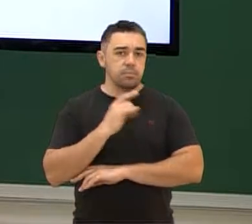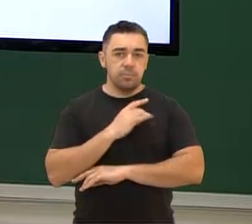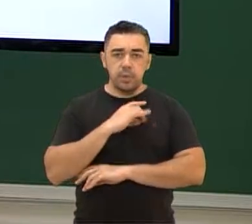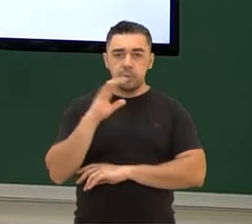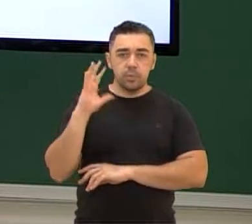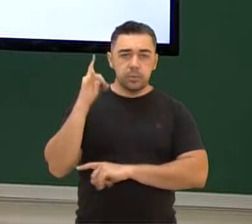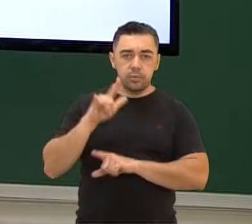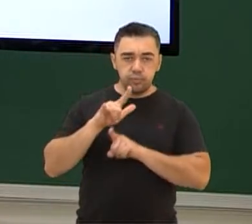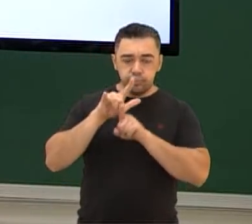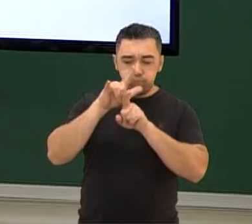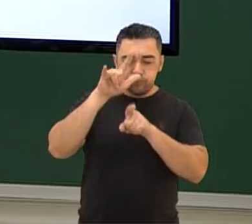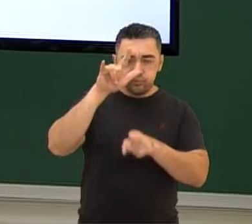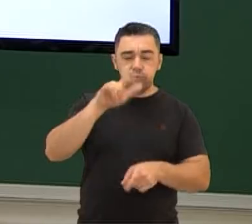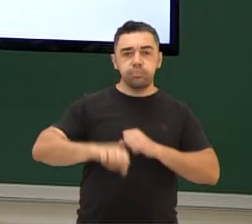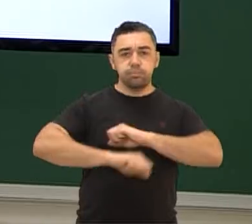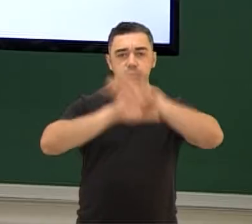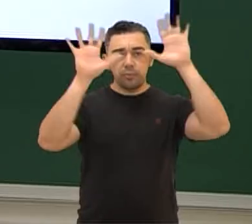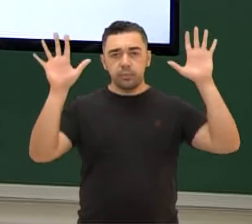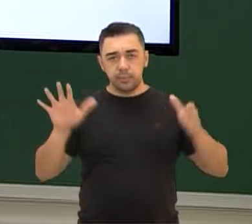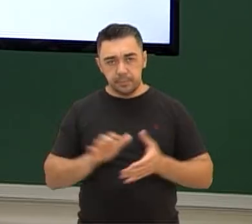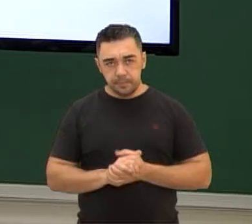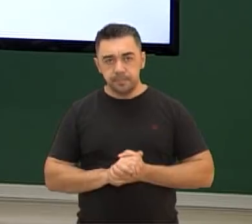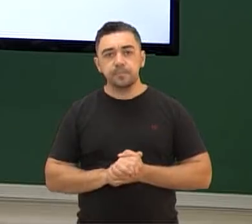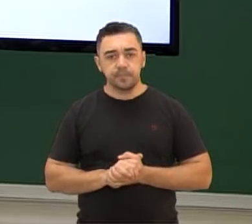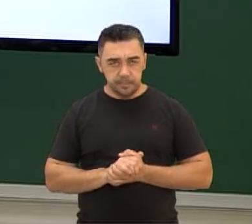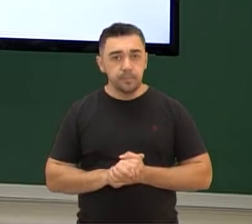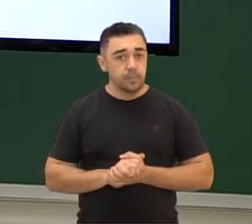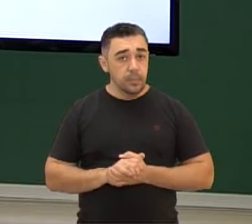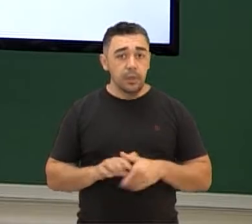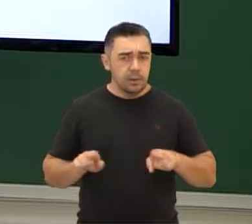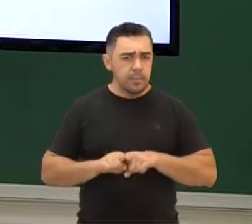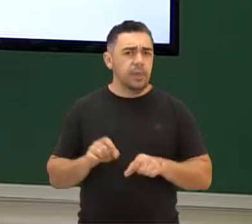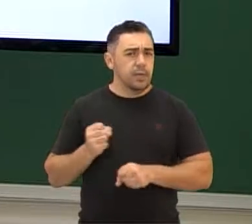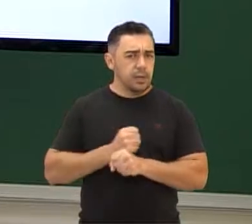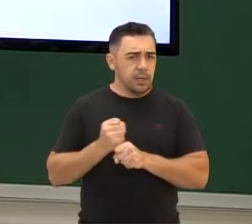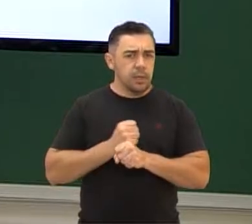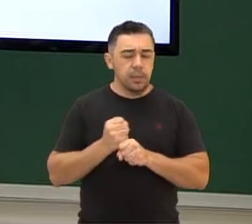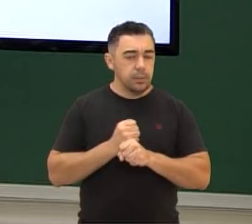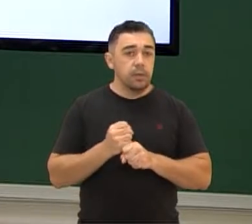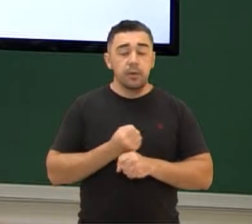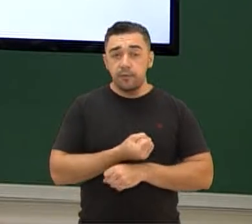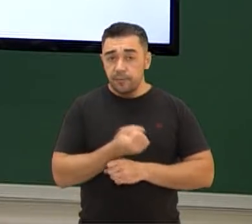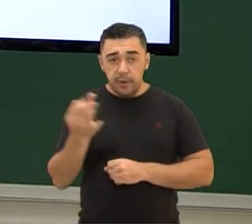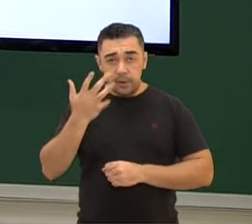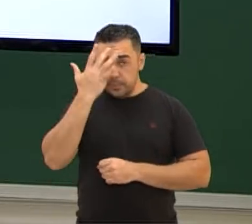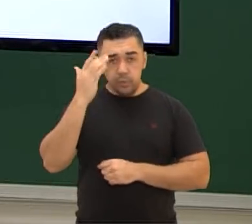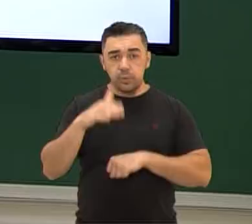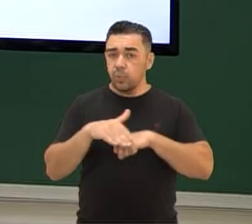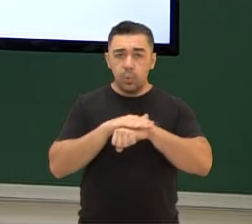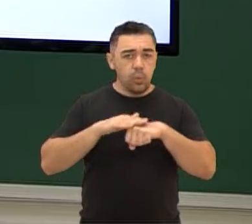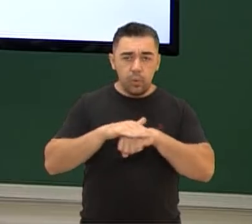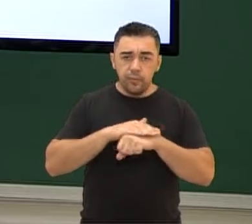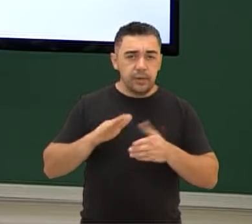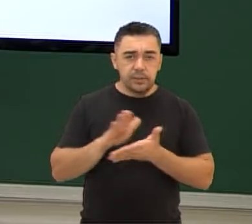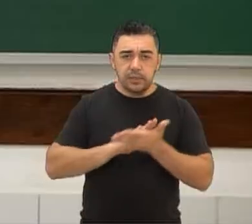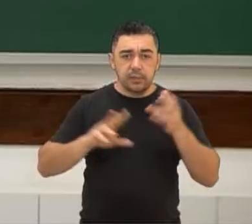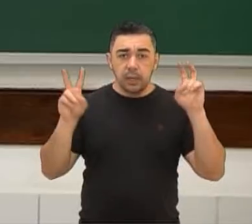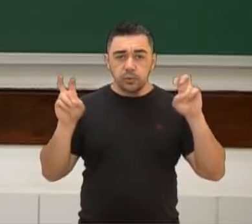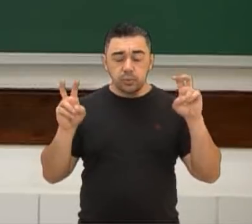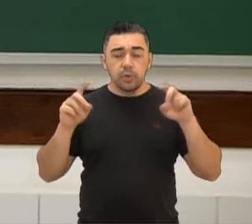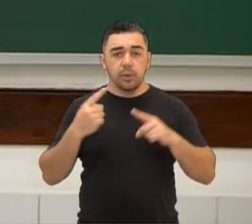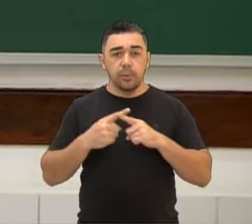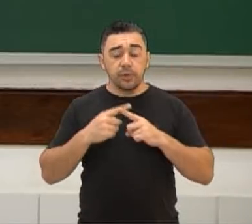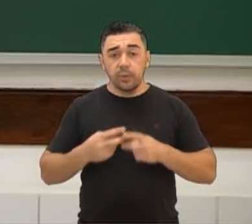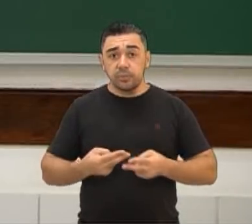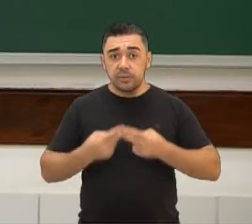bombas atômicas. Mesmo passado tanto tempo, muitas pessoas ainda não conseguem falar sobre o assunto, tamanho foi o